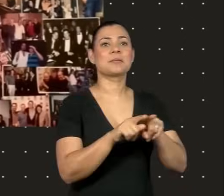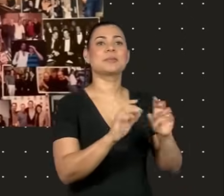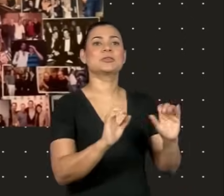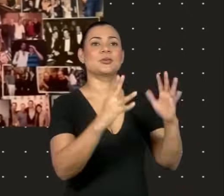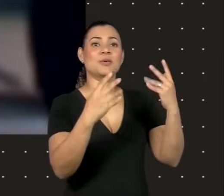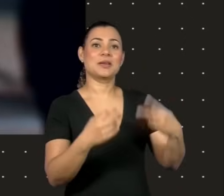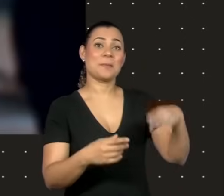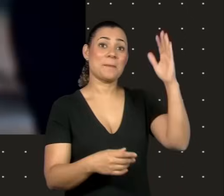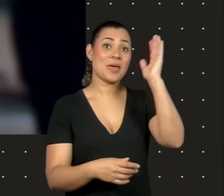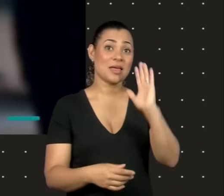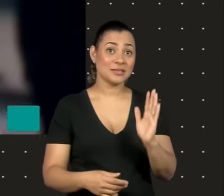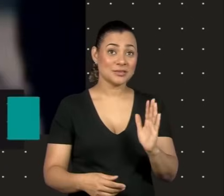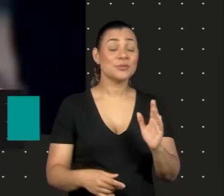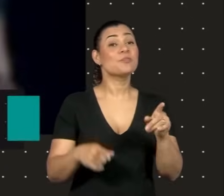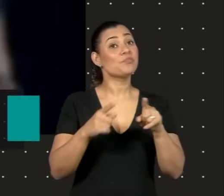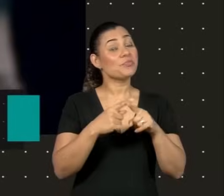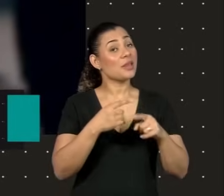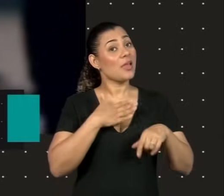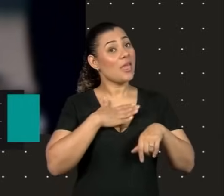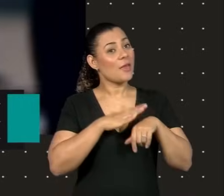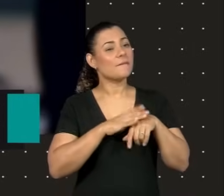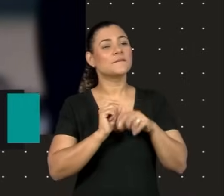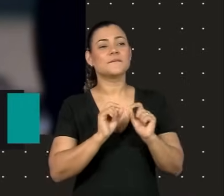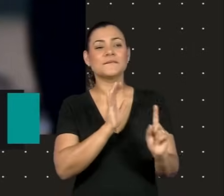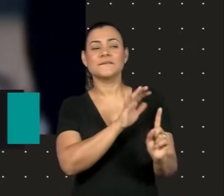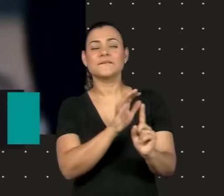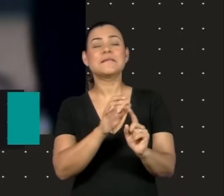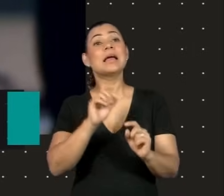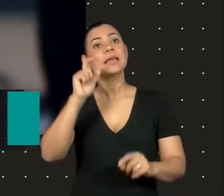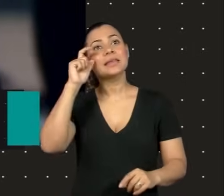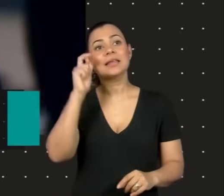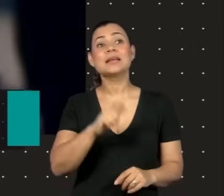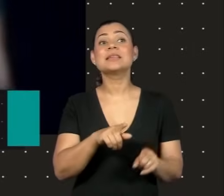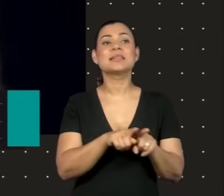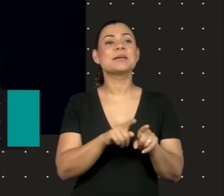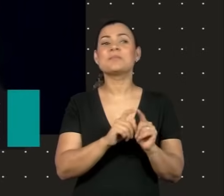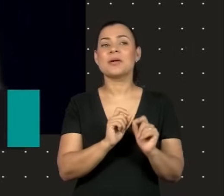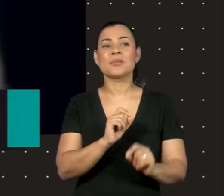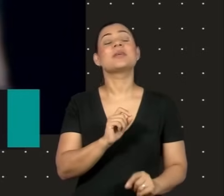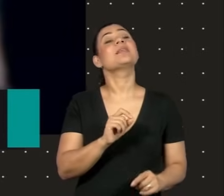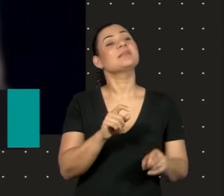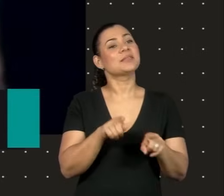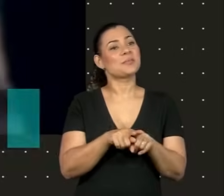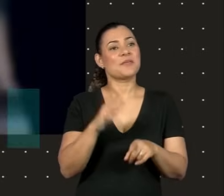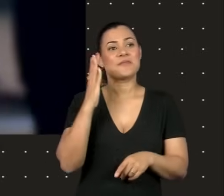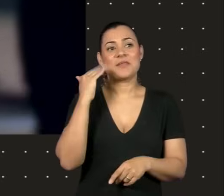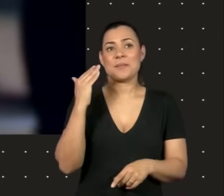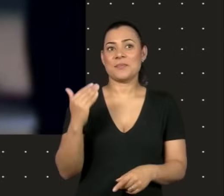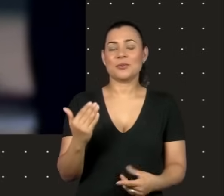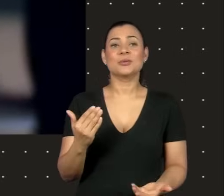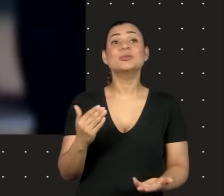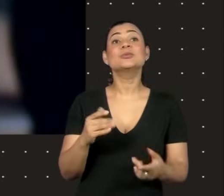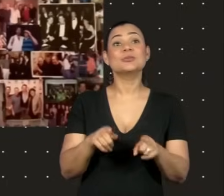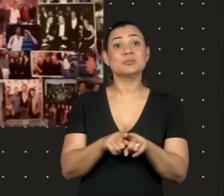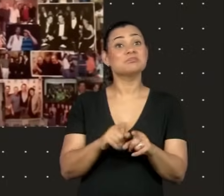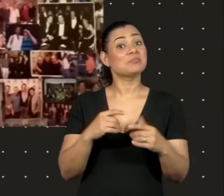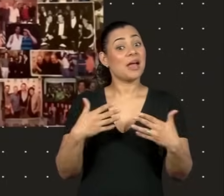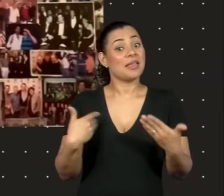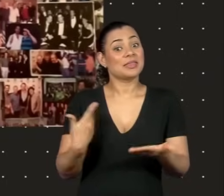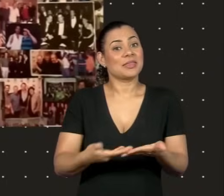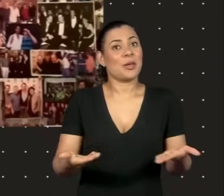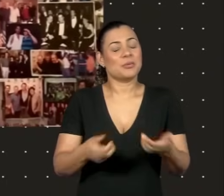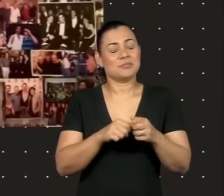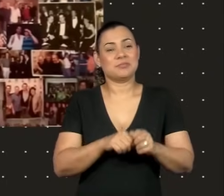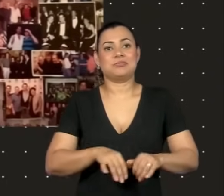no Brasil e eu fiz ele se interessar pelo Julio Iglesias e o sucesso está aí.